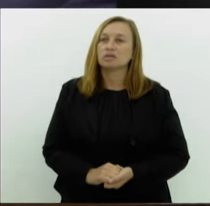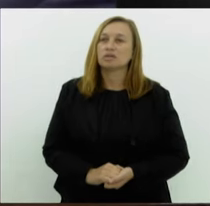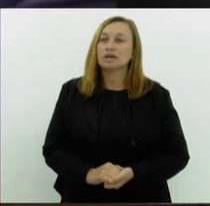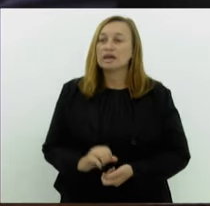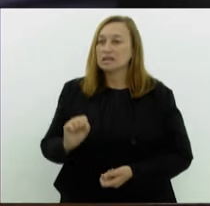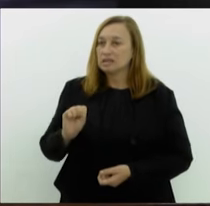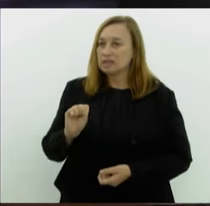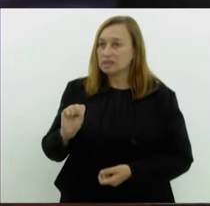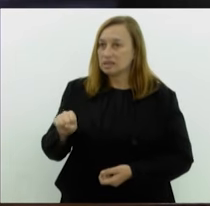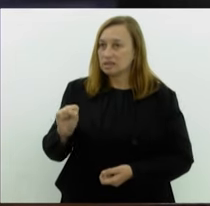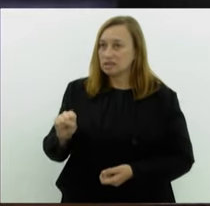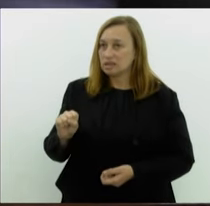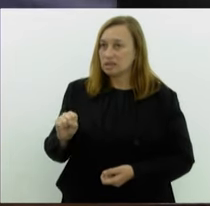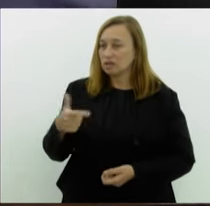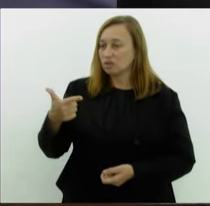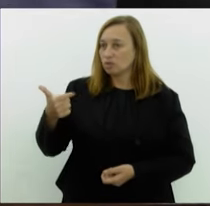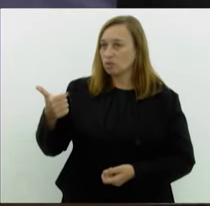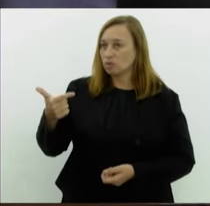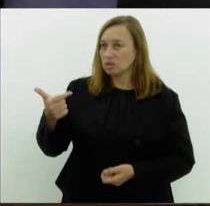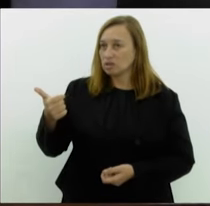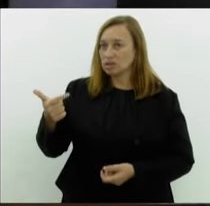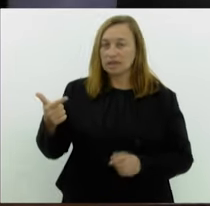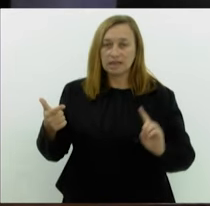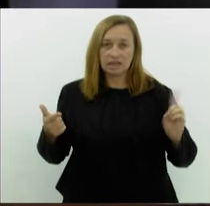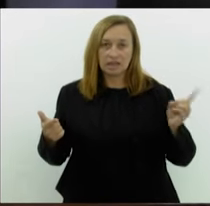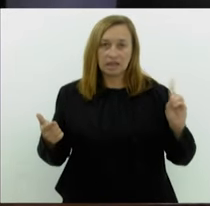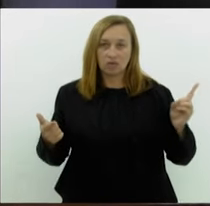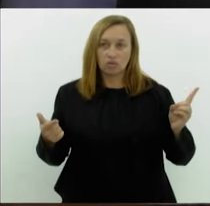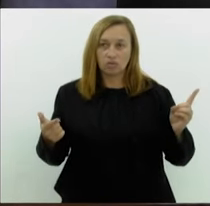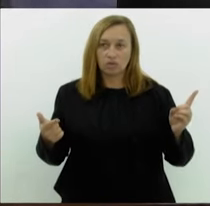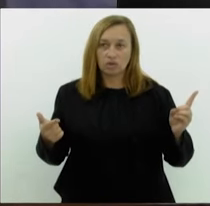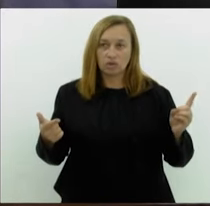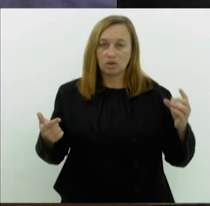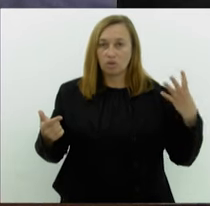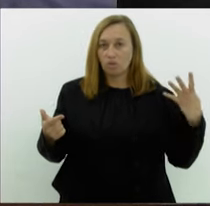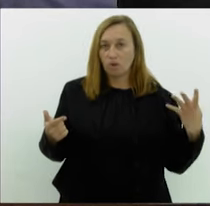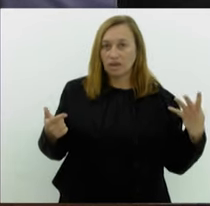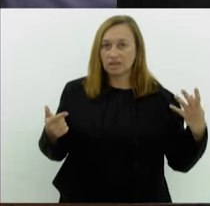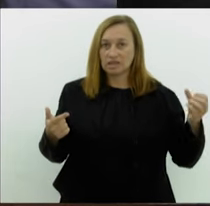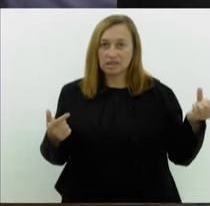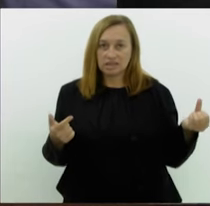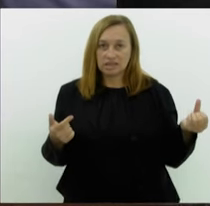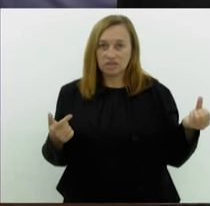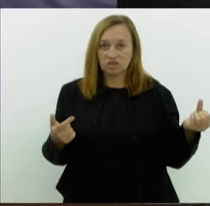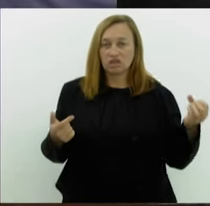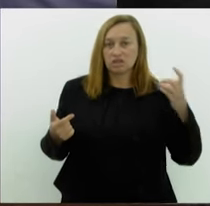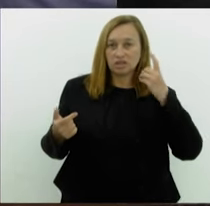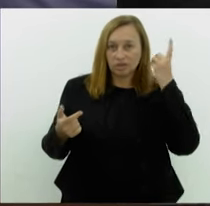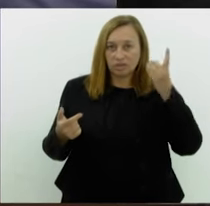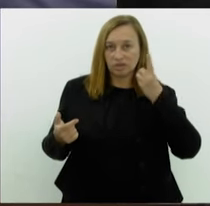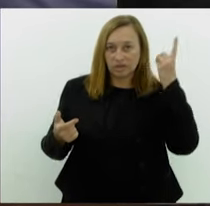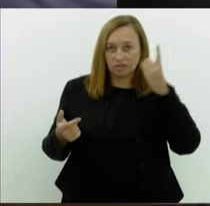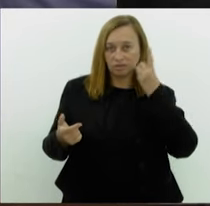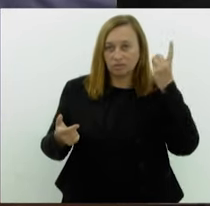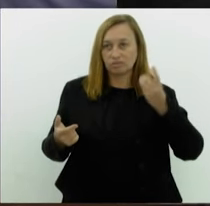Sim, votaram 12 deputados e não, votaram 46 deputados.